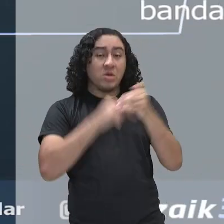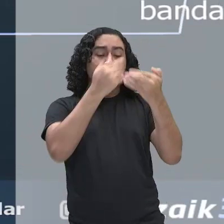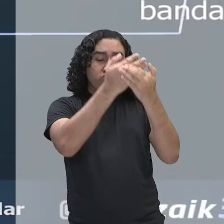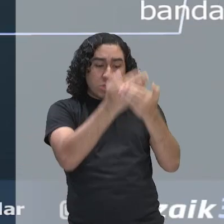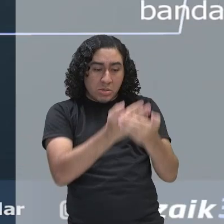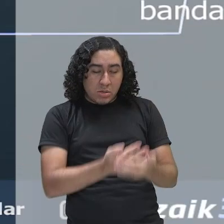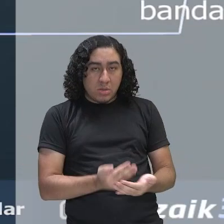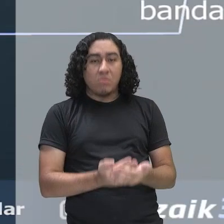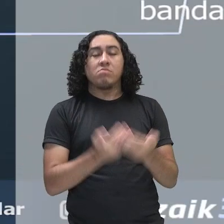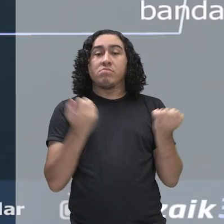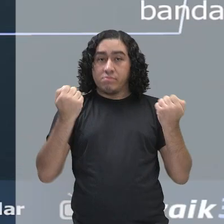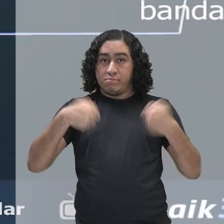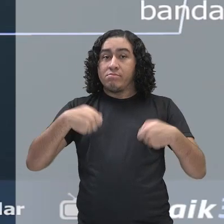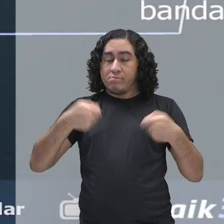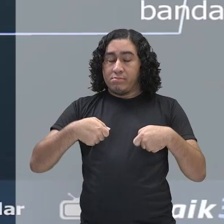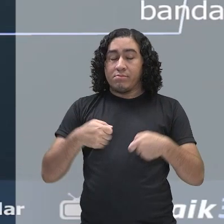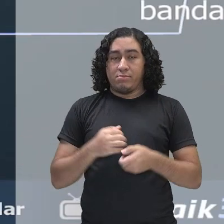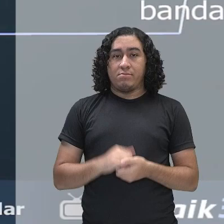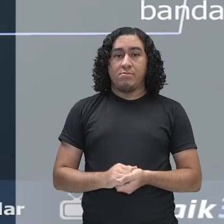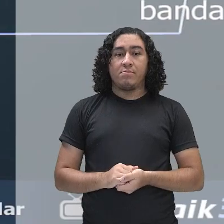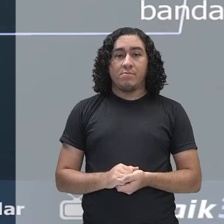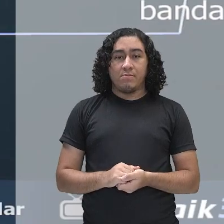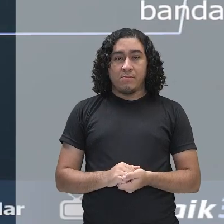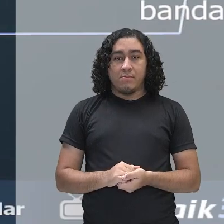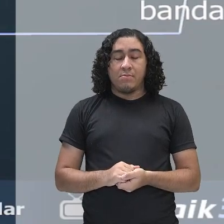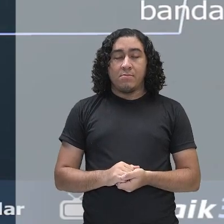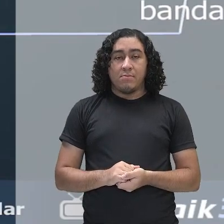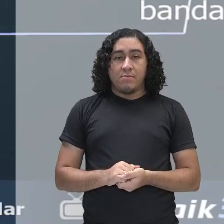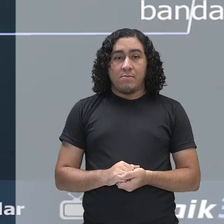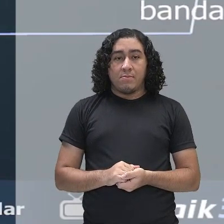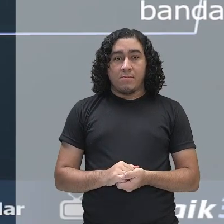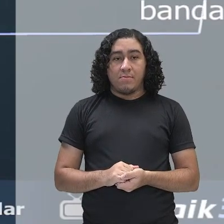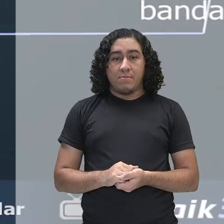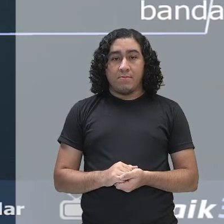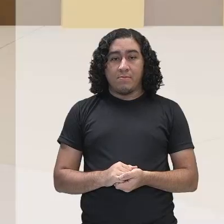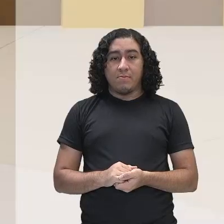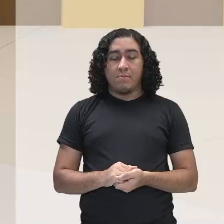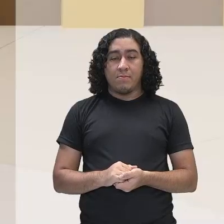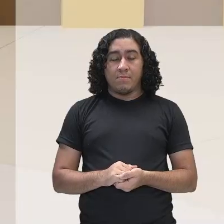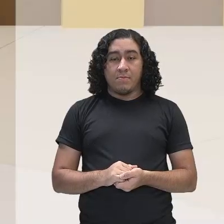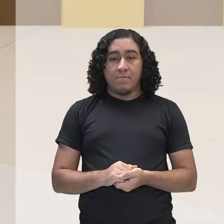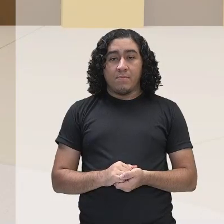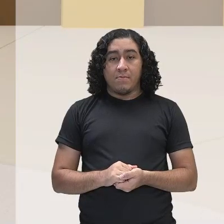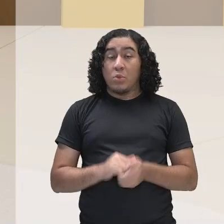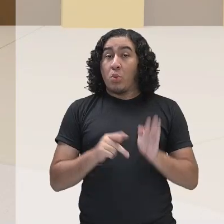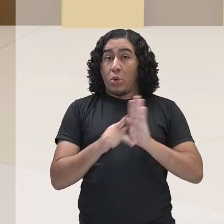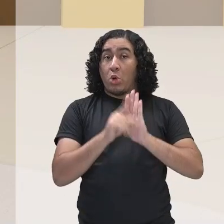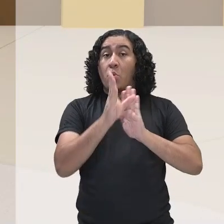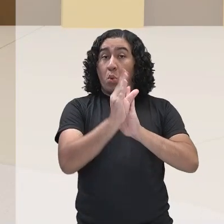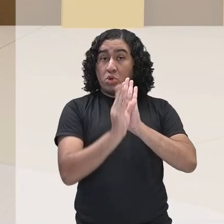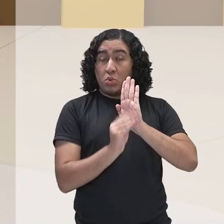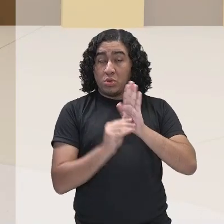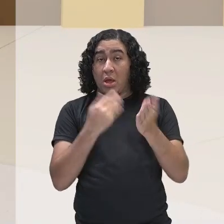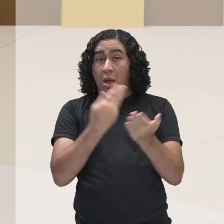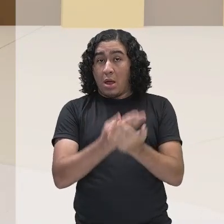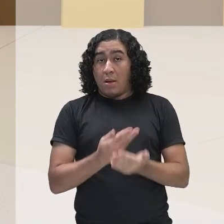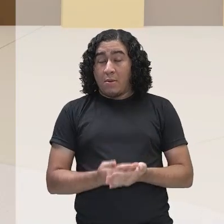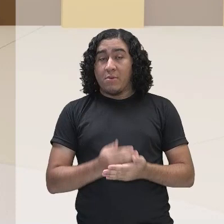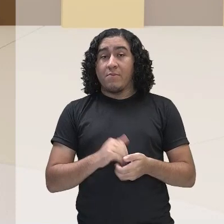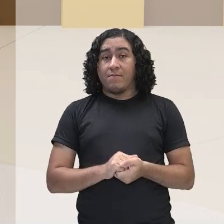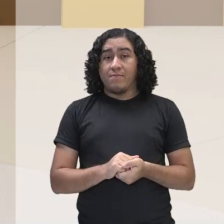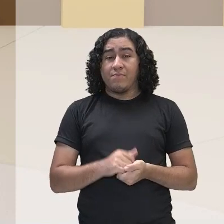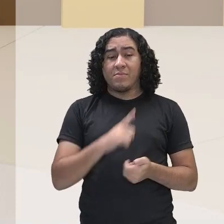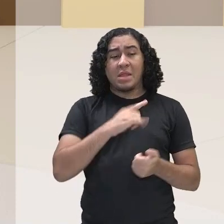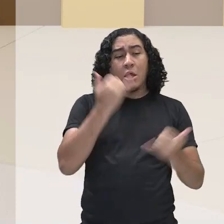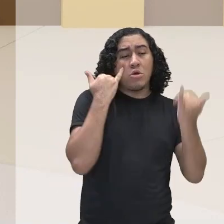chegue à informação que a gente quer transmitir ali na aula, tá bom? Então, um puxa o